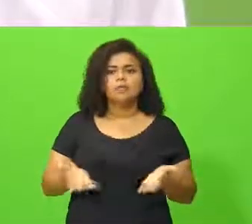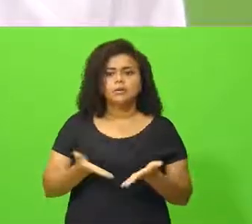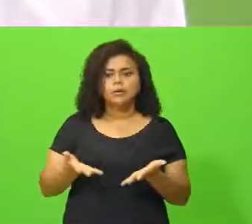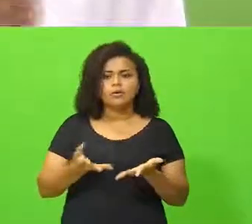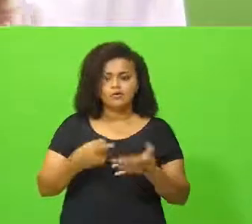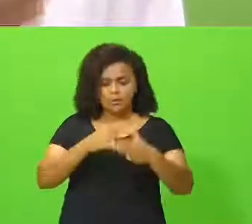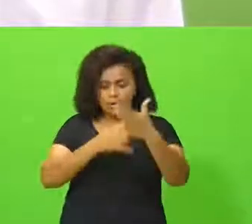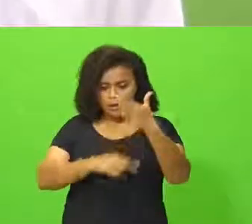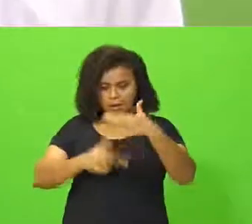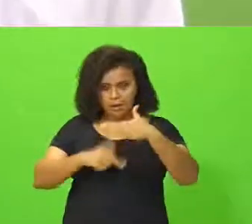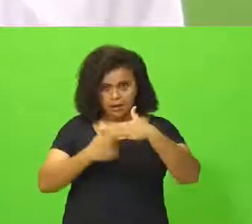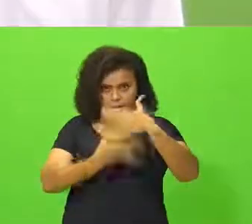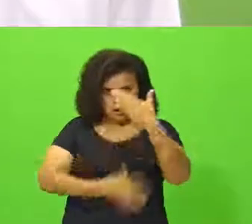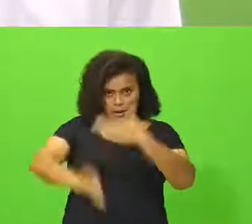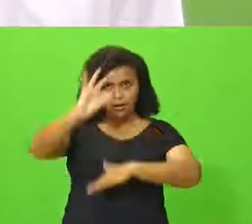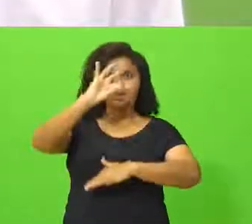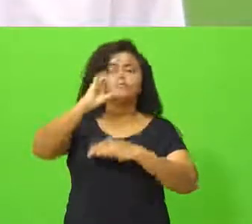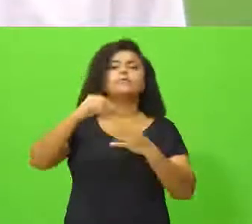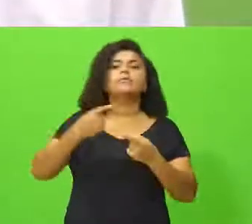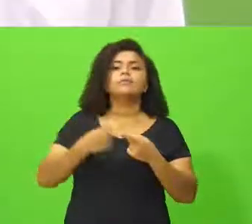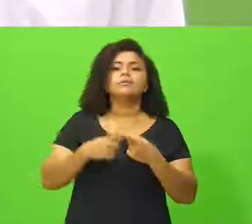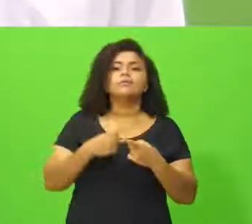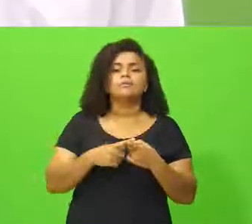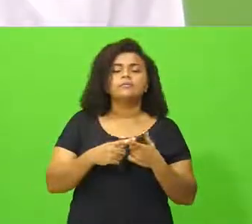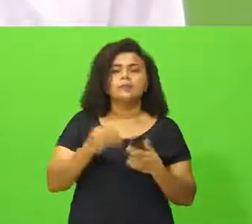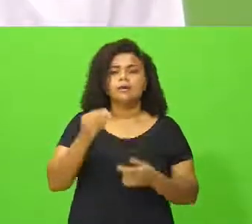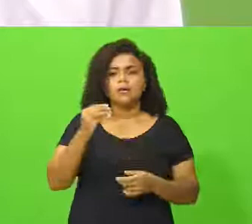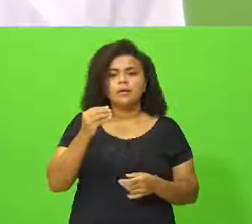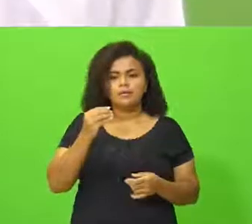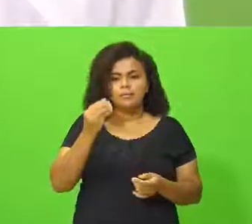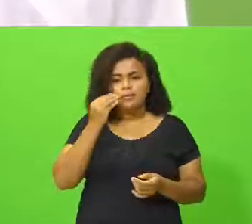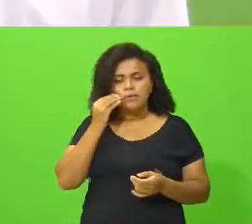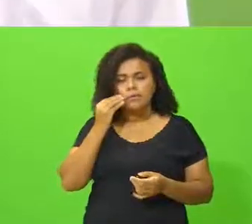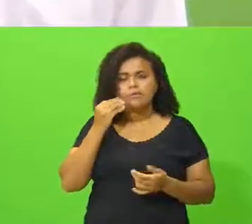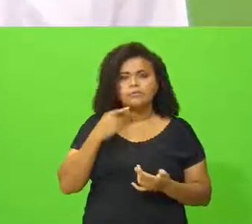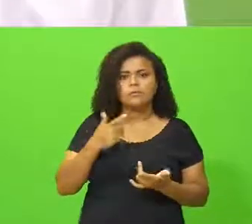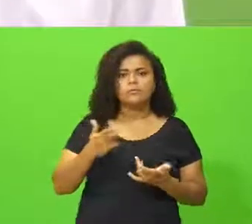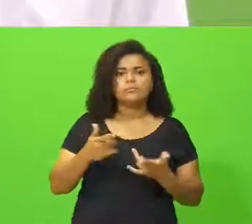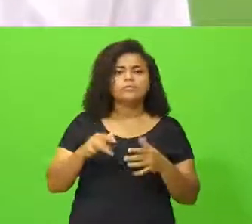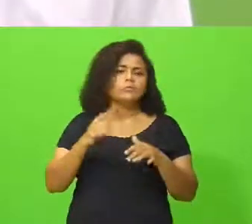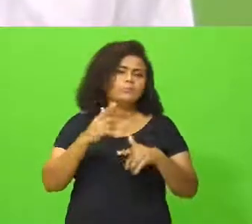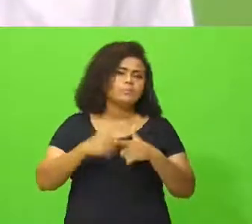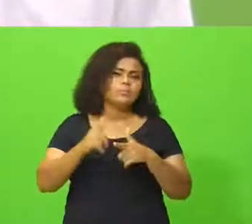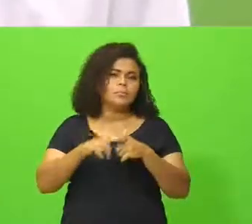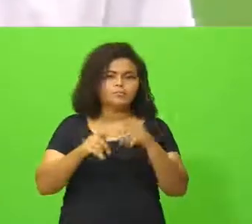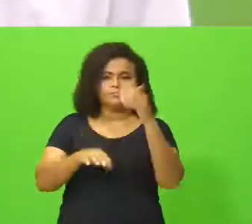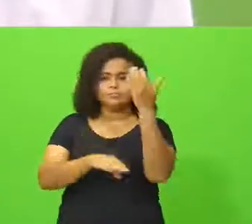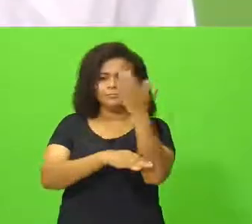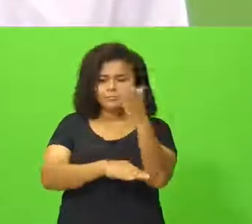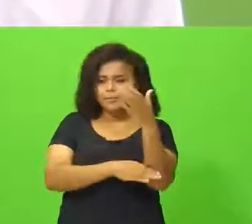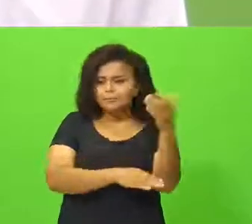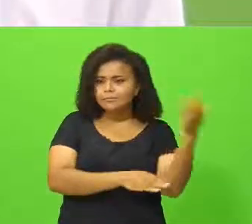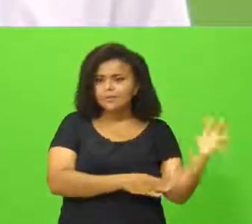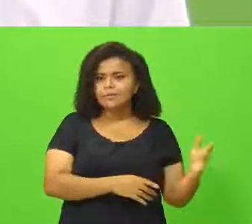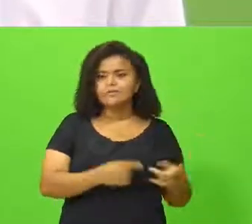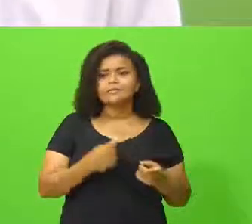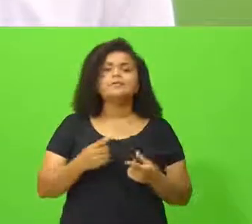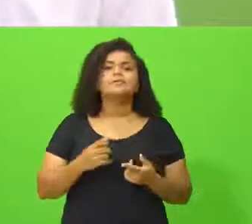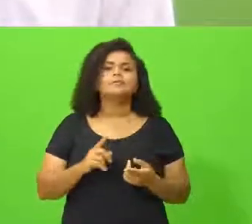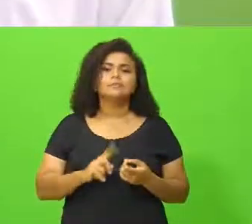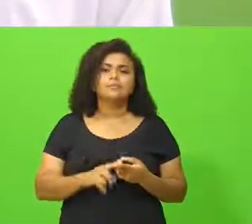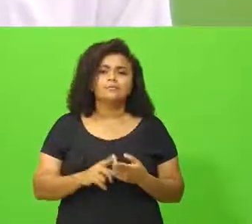Industrial foi o marco mais importante e responsável pela degradação do meio na trajetória que nós